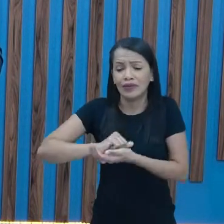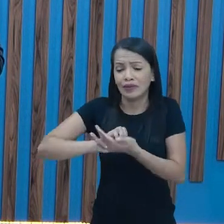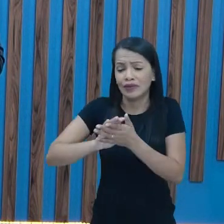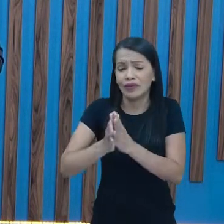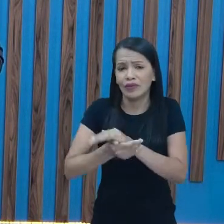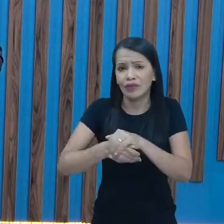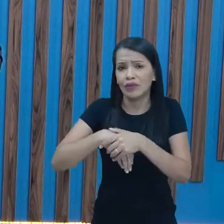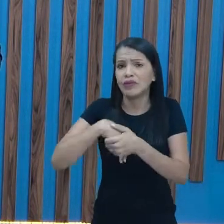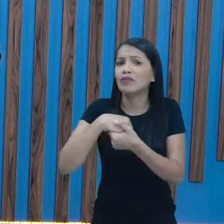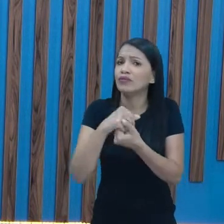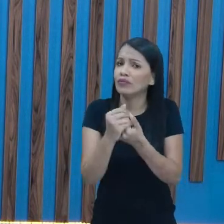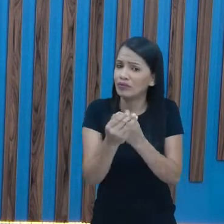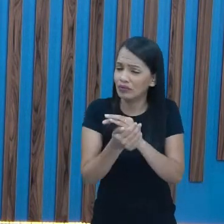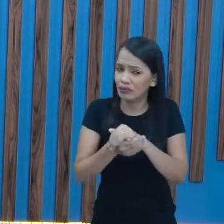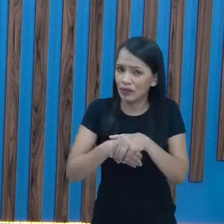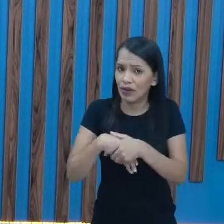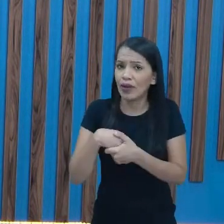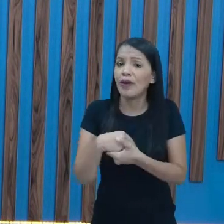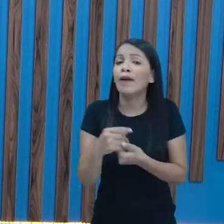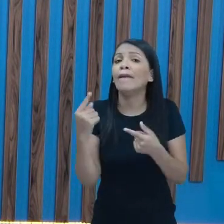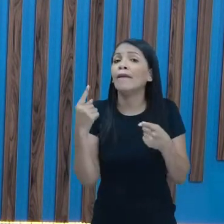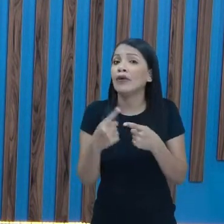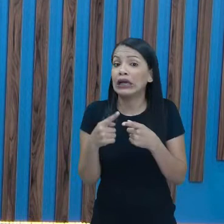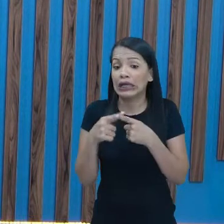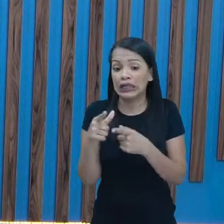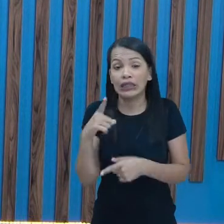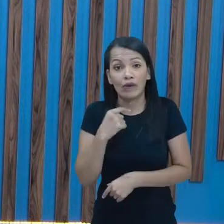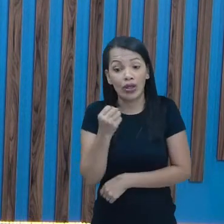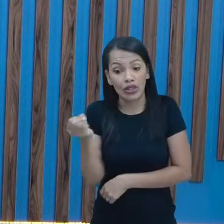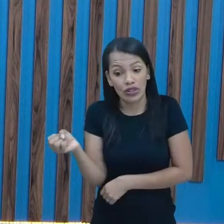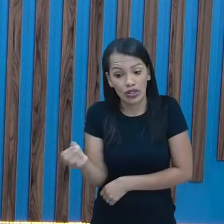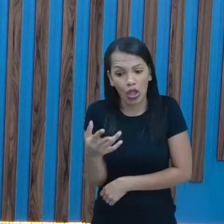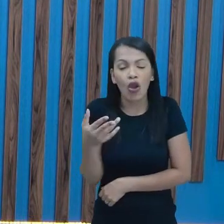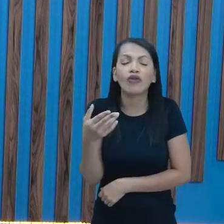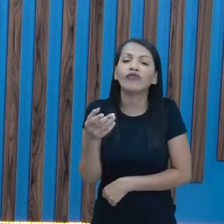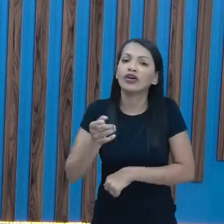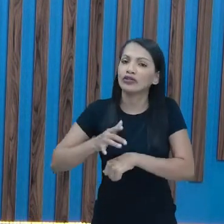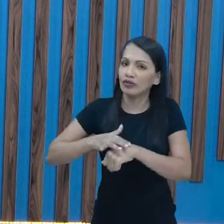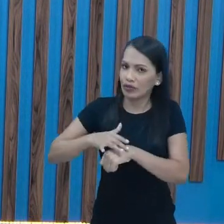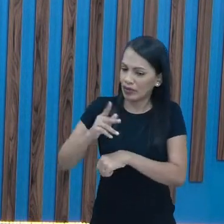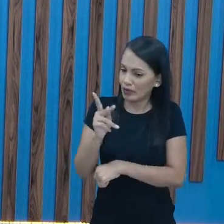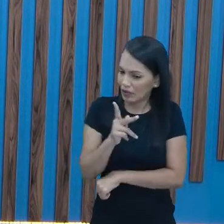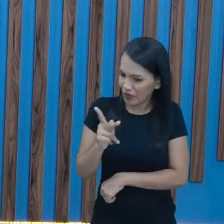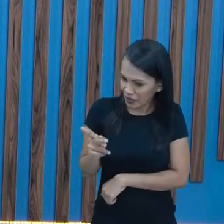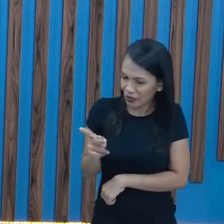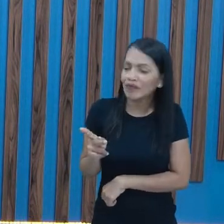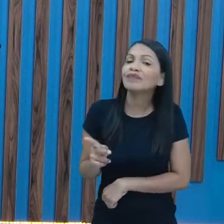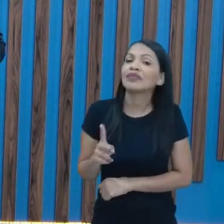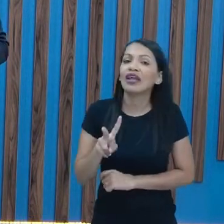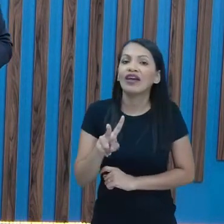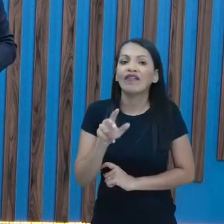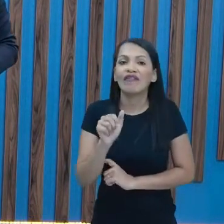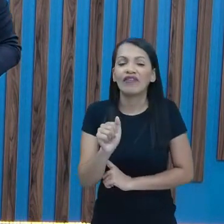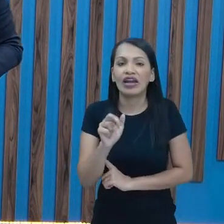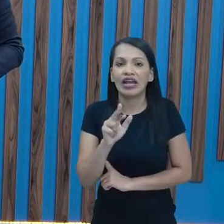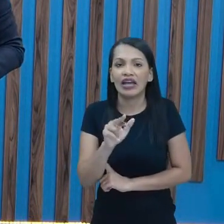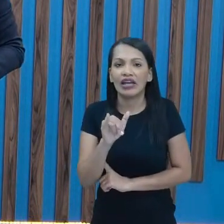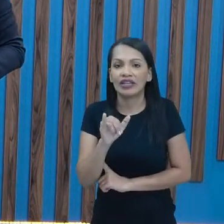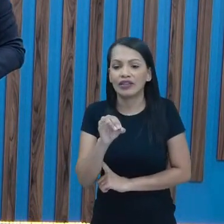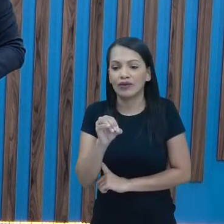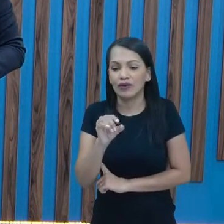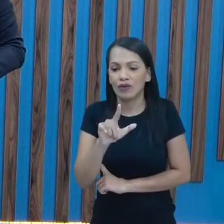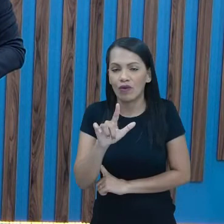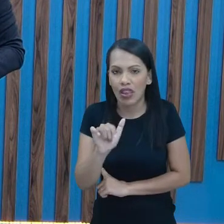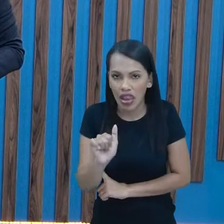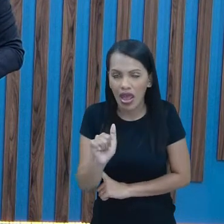com frequência. Até porque surgiu aí agora uma nova doença, não é, professora Kátia? Que é a varíola dos macacos,